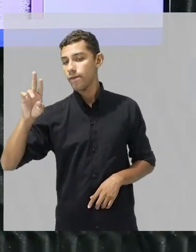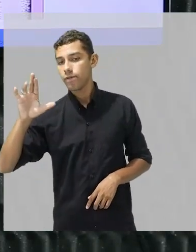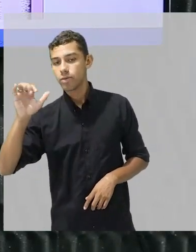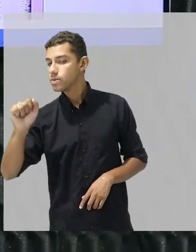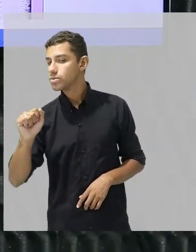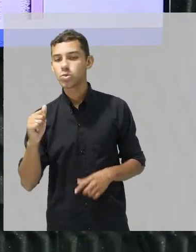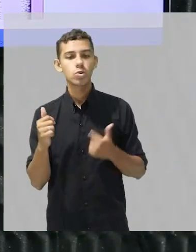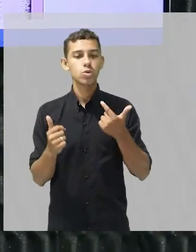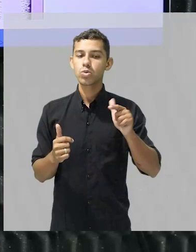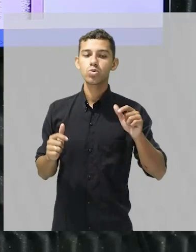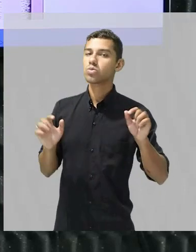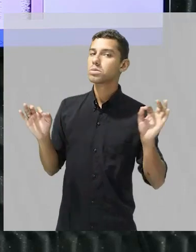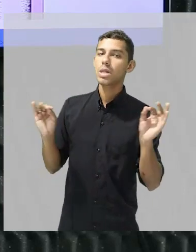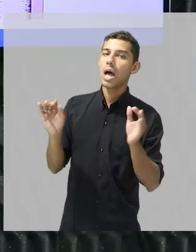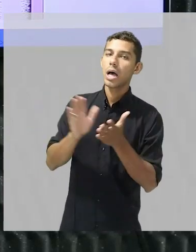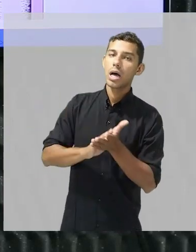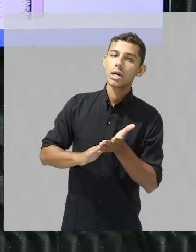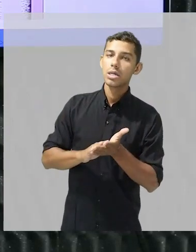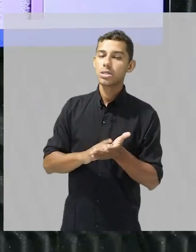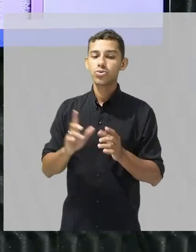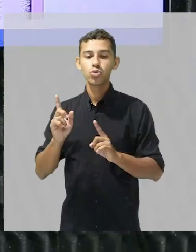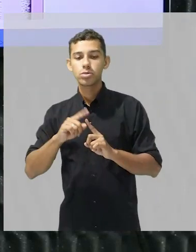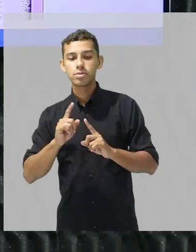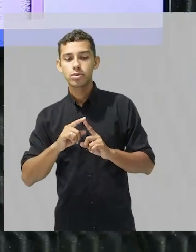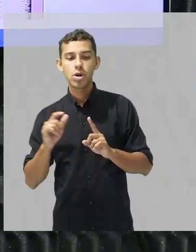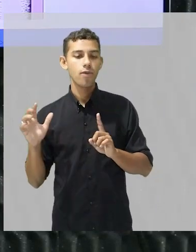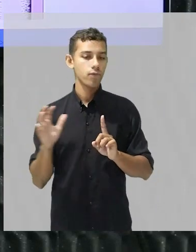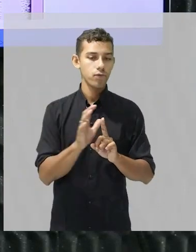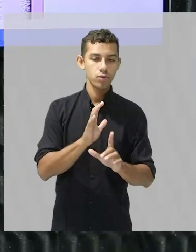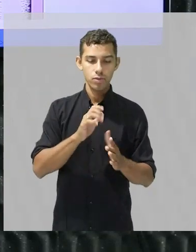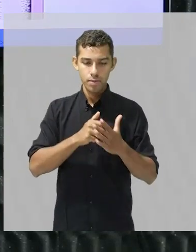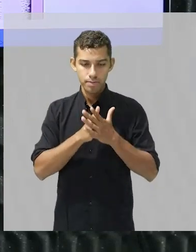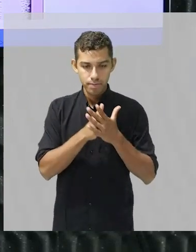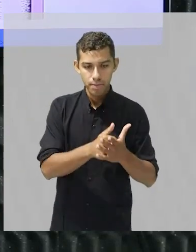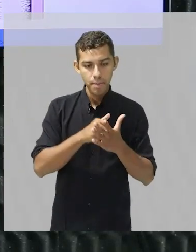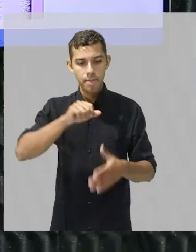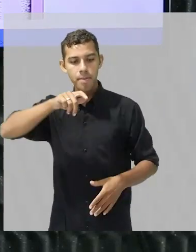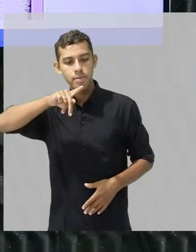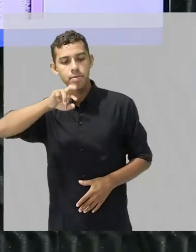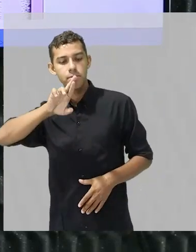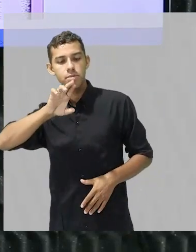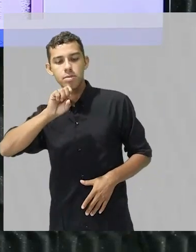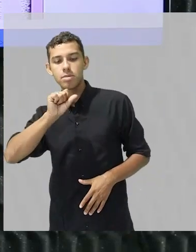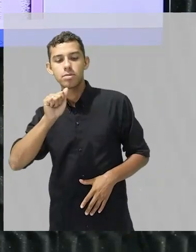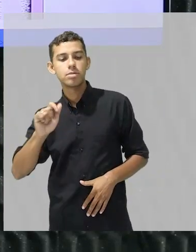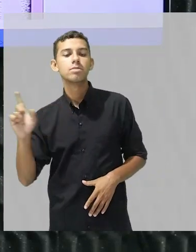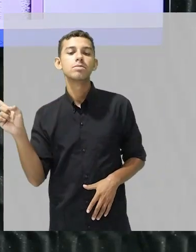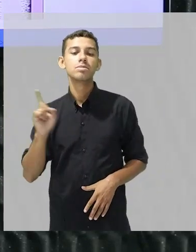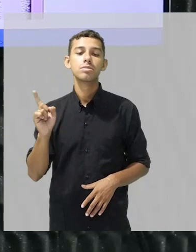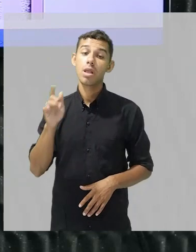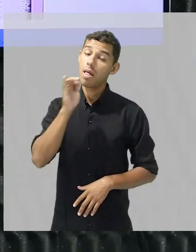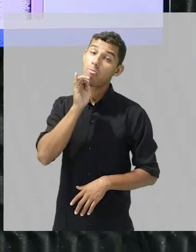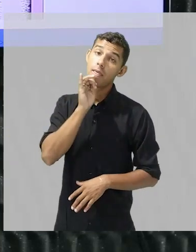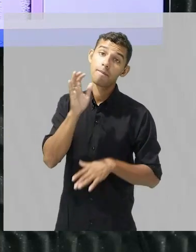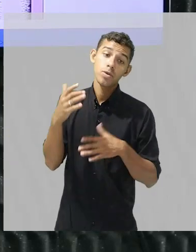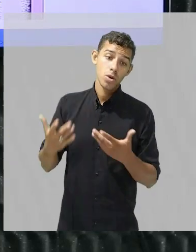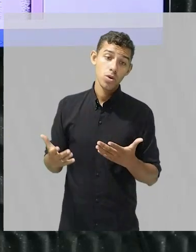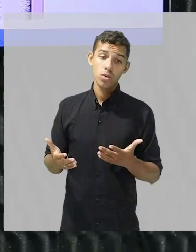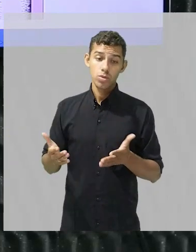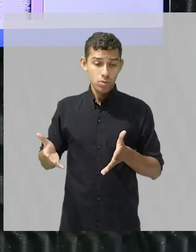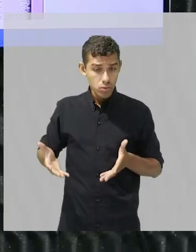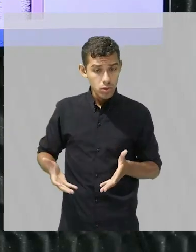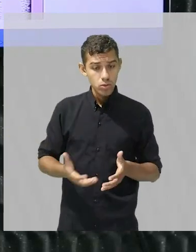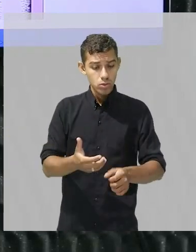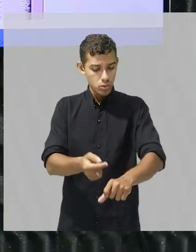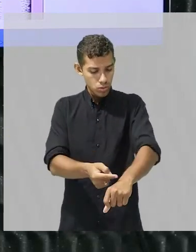elas não exercem nenhum tipo de influência, de pressão, né, sobre o sangue. O que elas fazem? Ela apenas está servindo